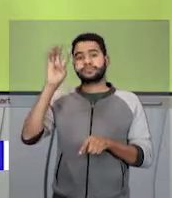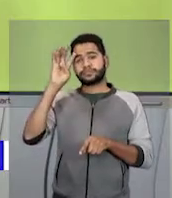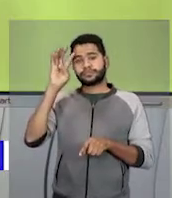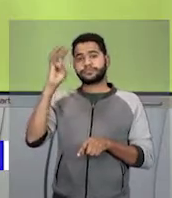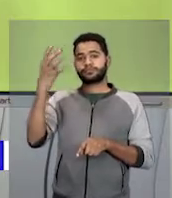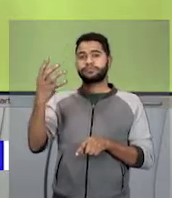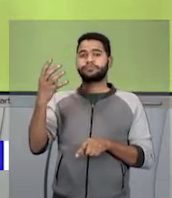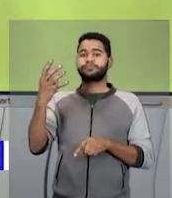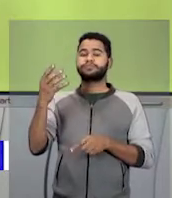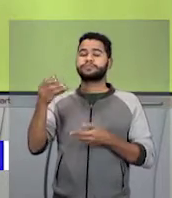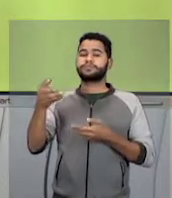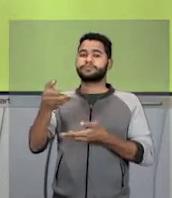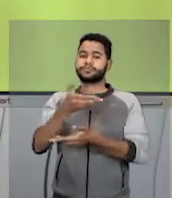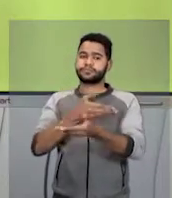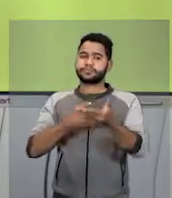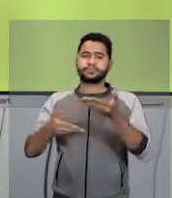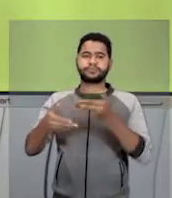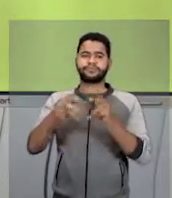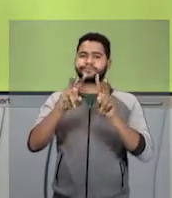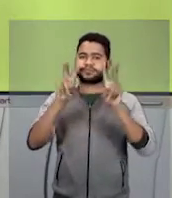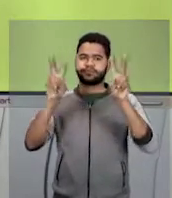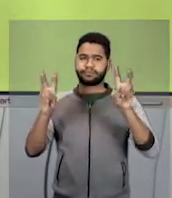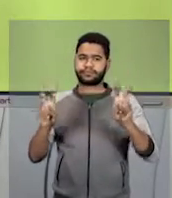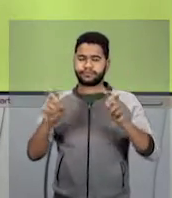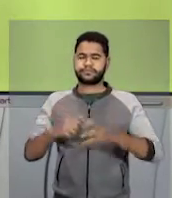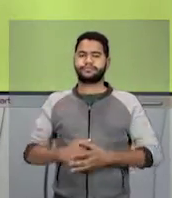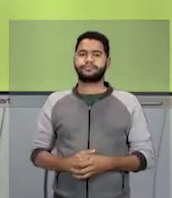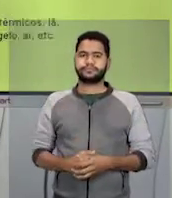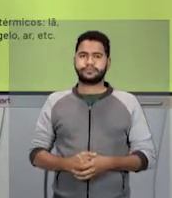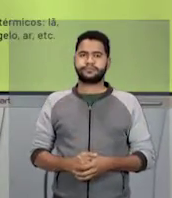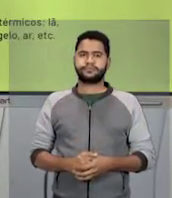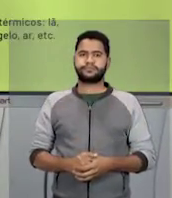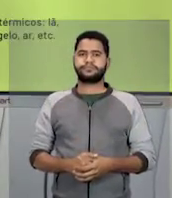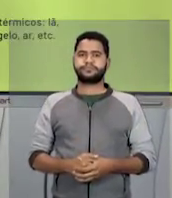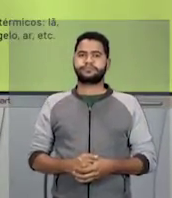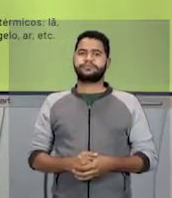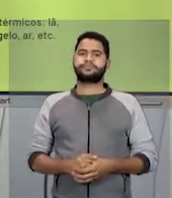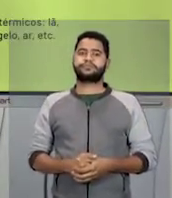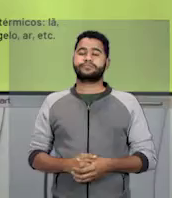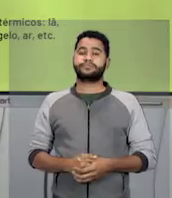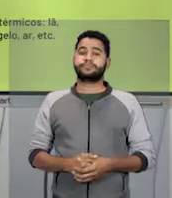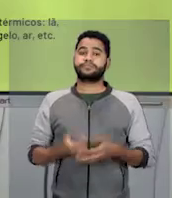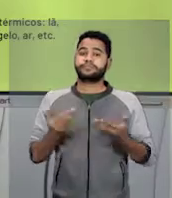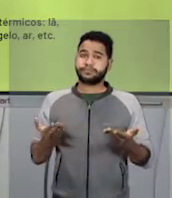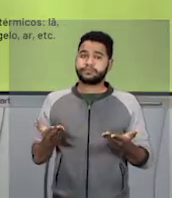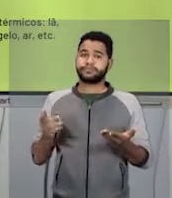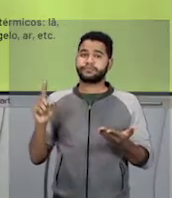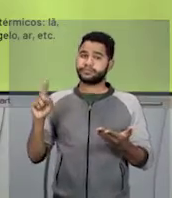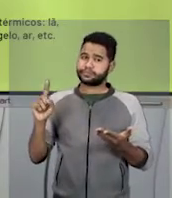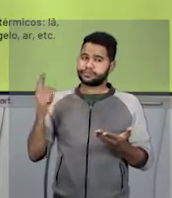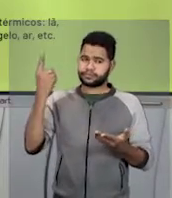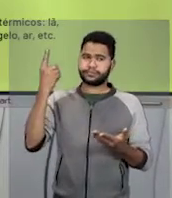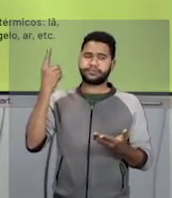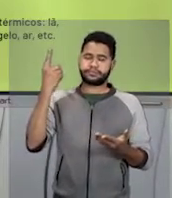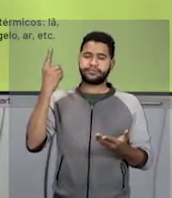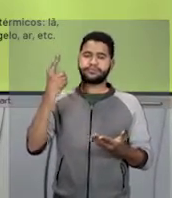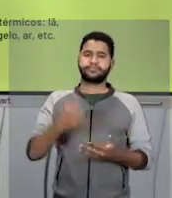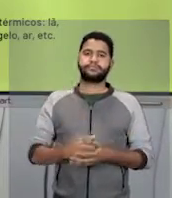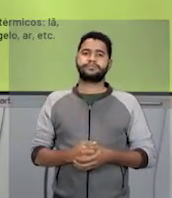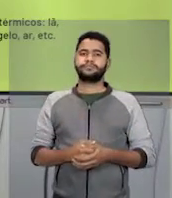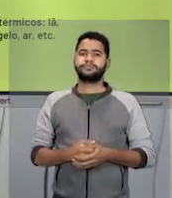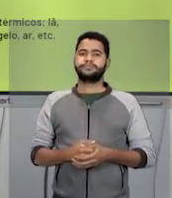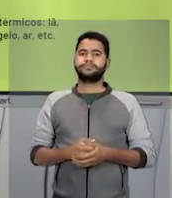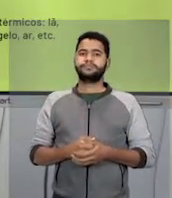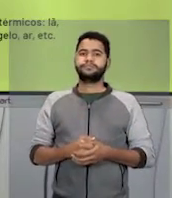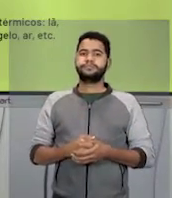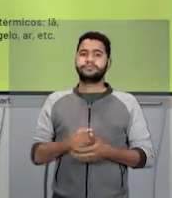questões envolvendo este assunto. Vamos lá. Bom, a primeira